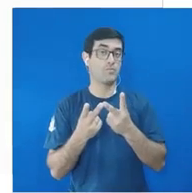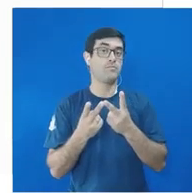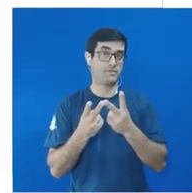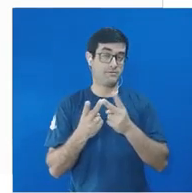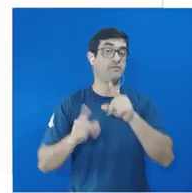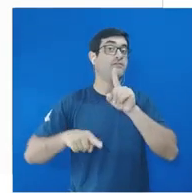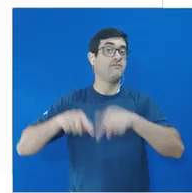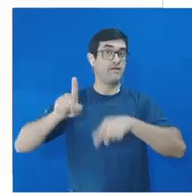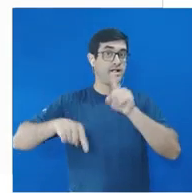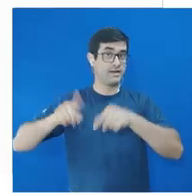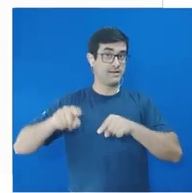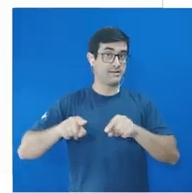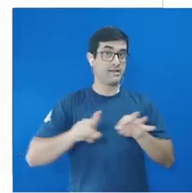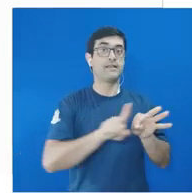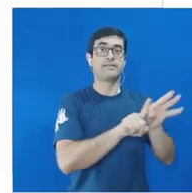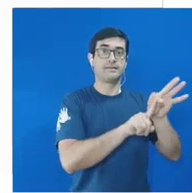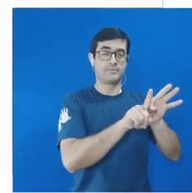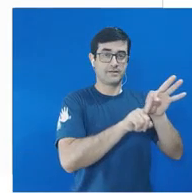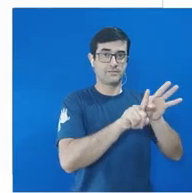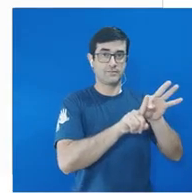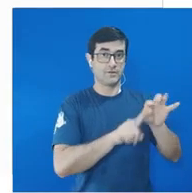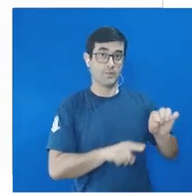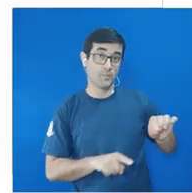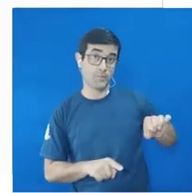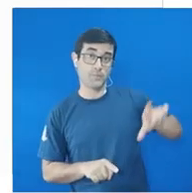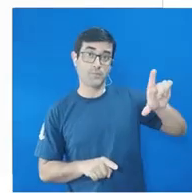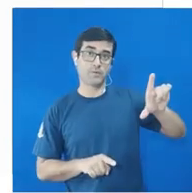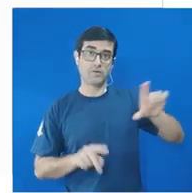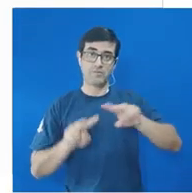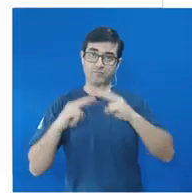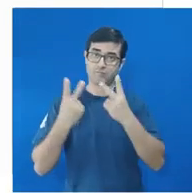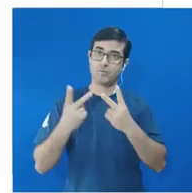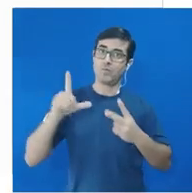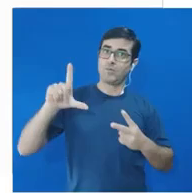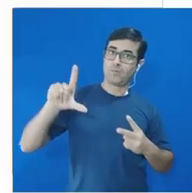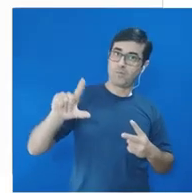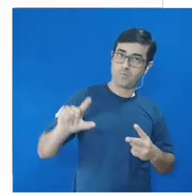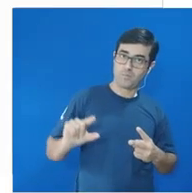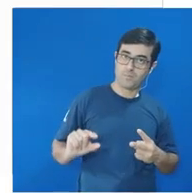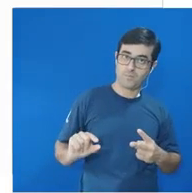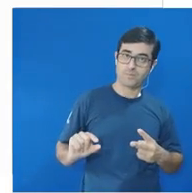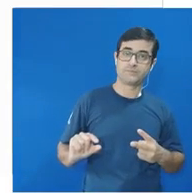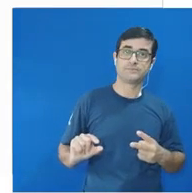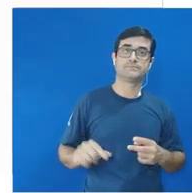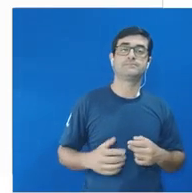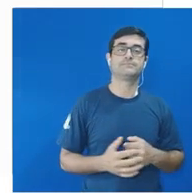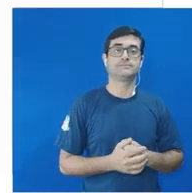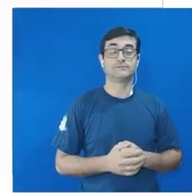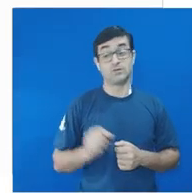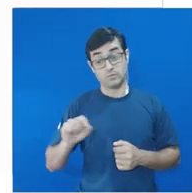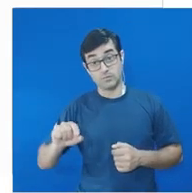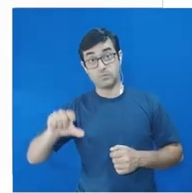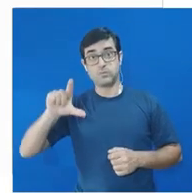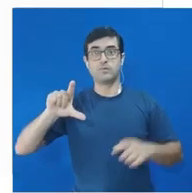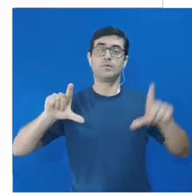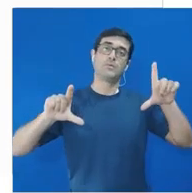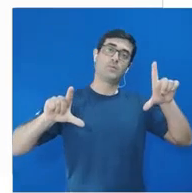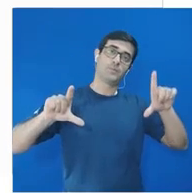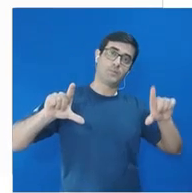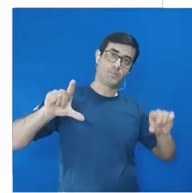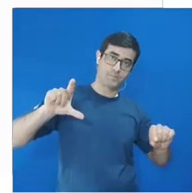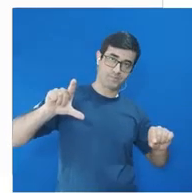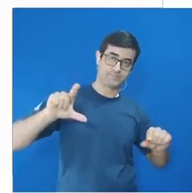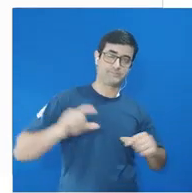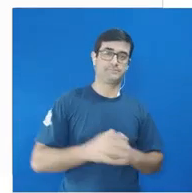eu aumento o volume, a temperatura aumenta. Se eu diminuo a temperatura, o volume diminui. Então, lembra quando eu falei